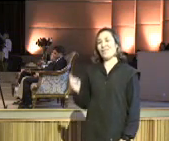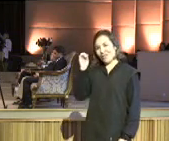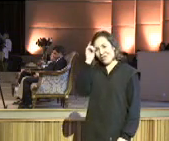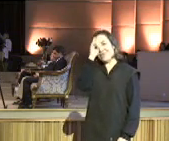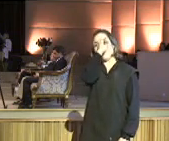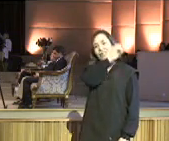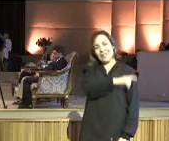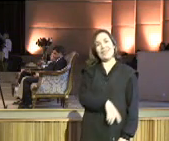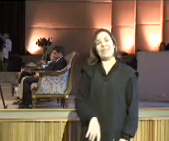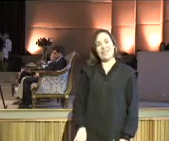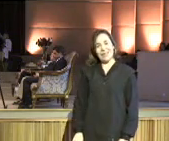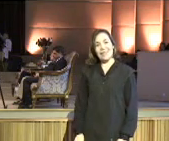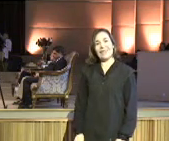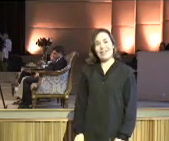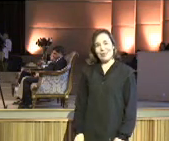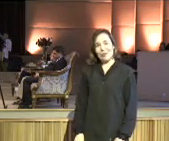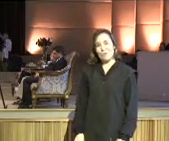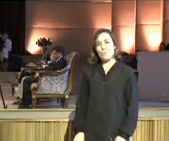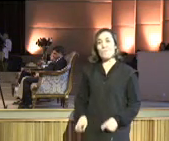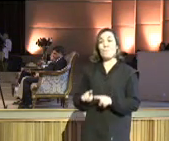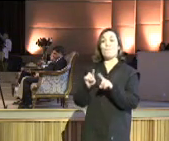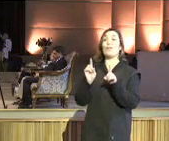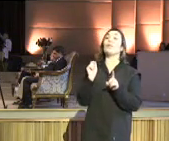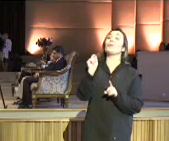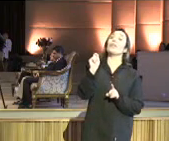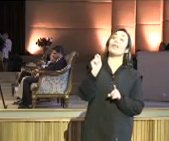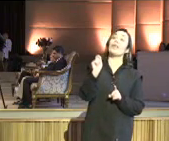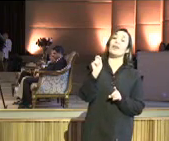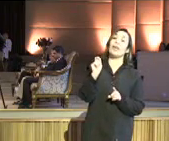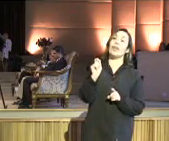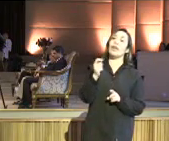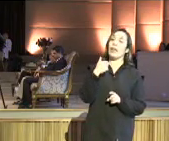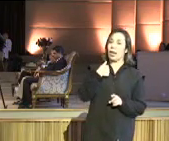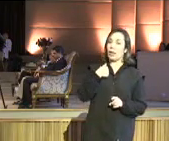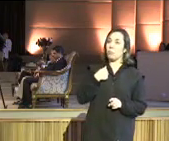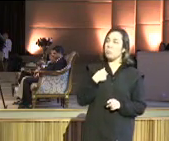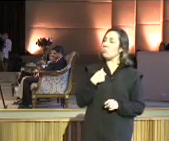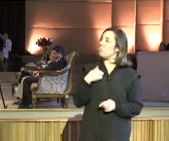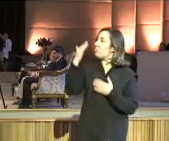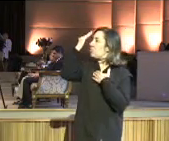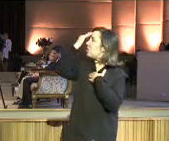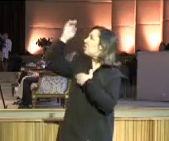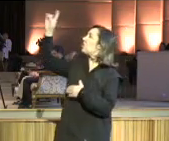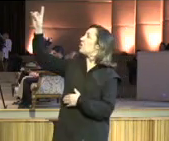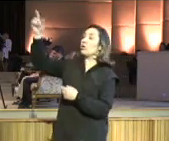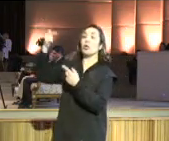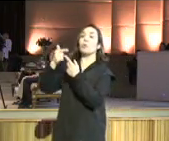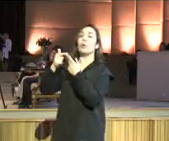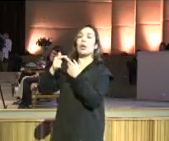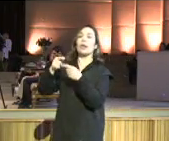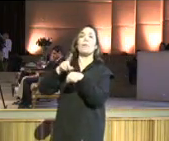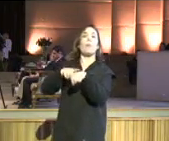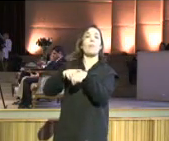Mas eu louvo a Deus, porque às vezes nos momentos mais complicados da vida, Deus nos